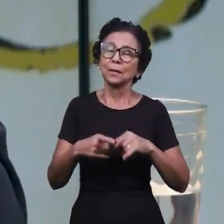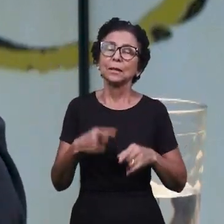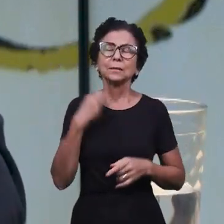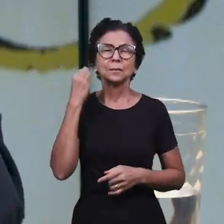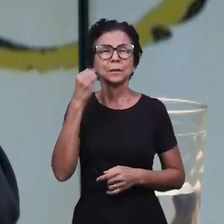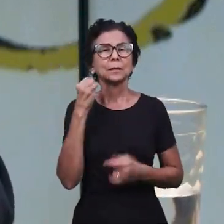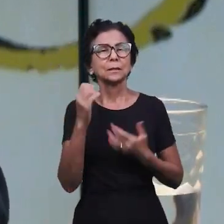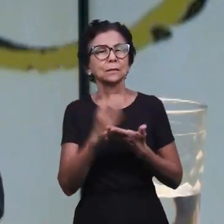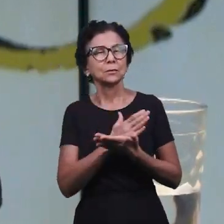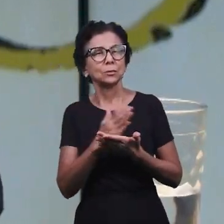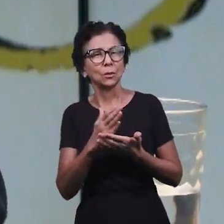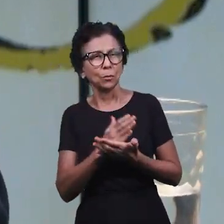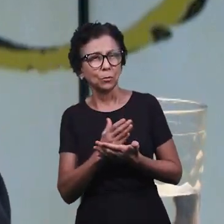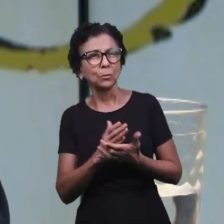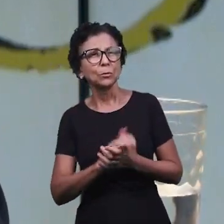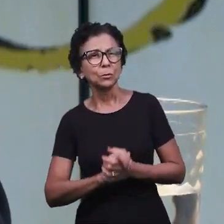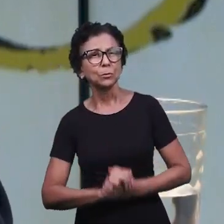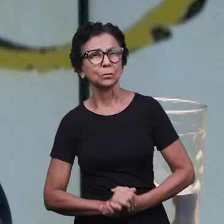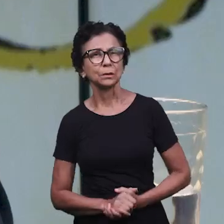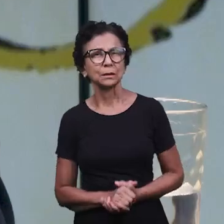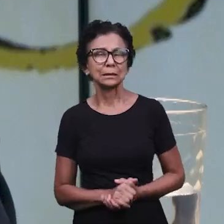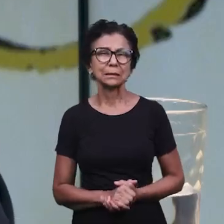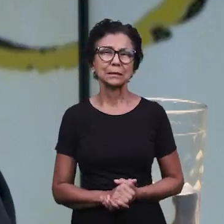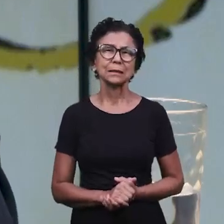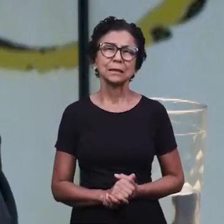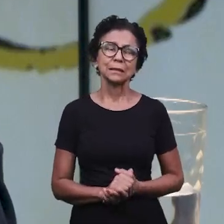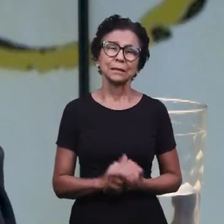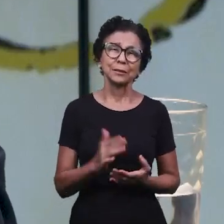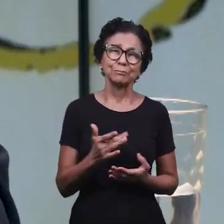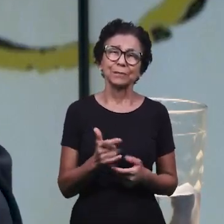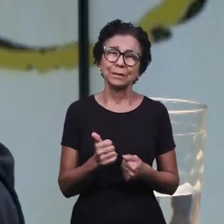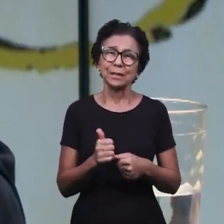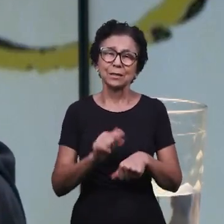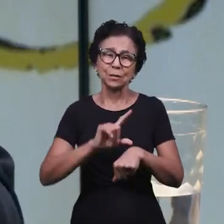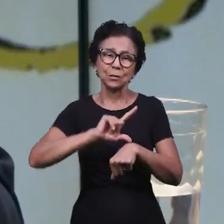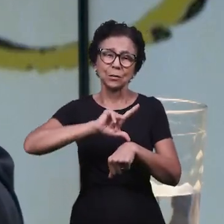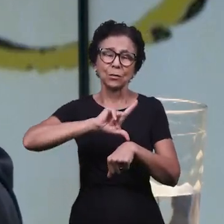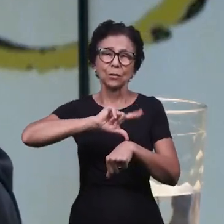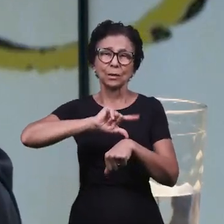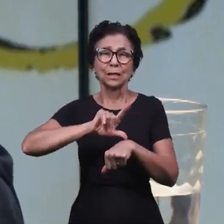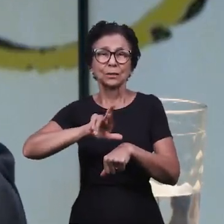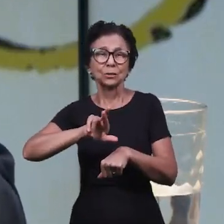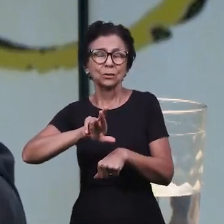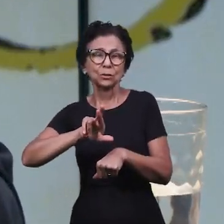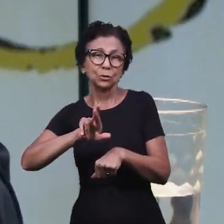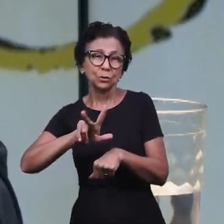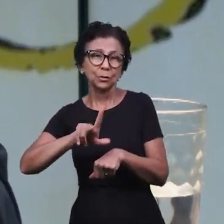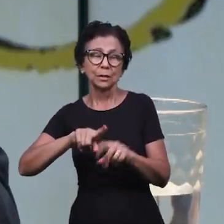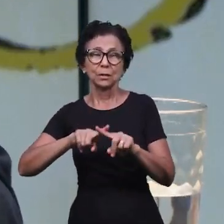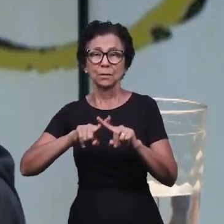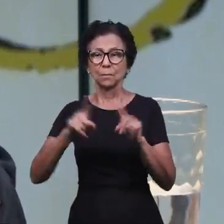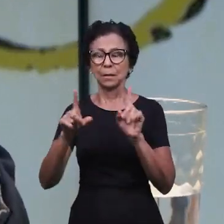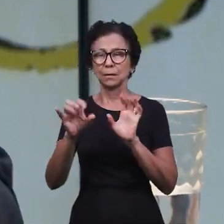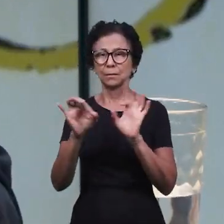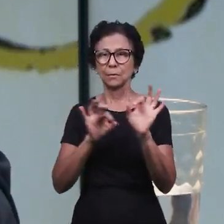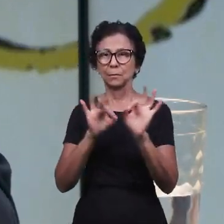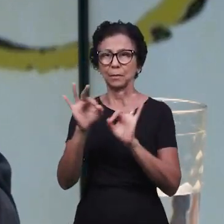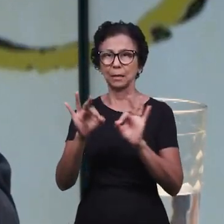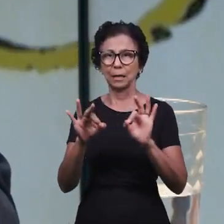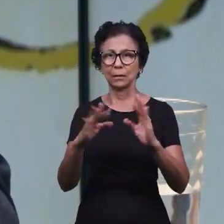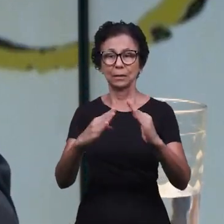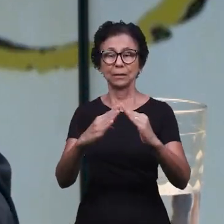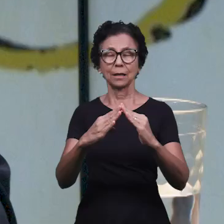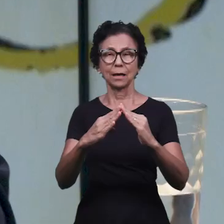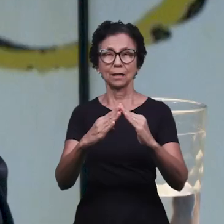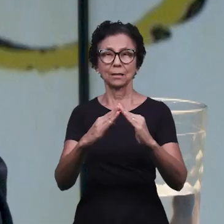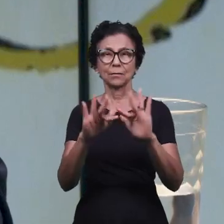que, pelo fato de estarem lá no mesmo horário, tarde da noite, eles se prepararam para tomar a ceia em casa, em